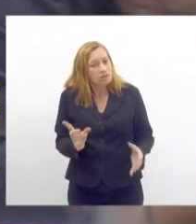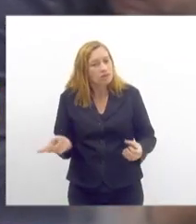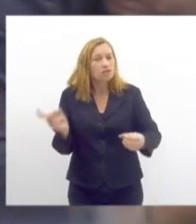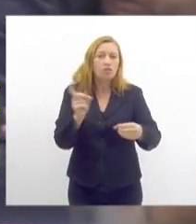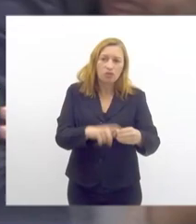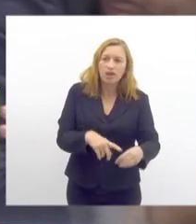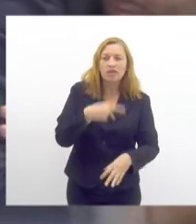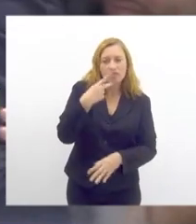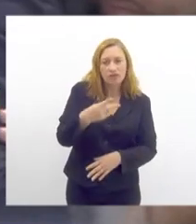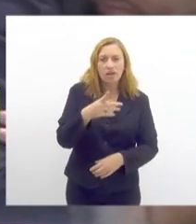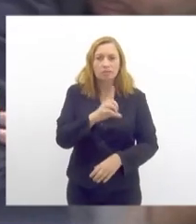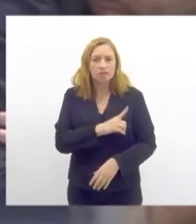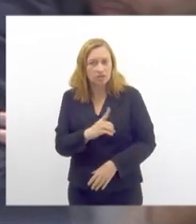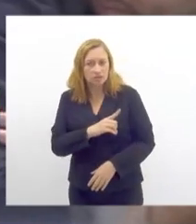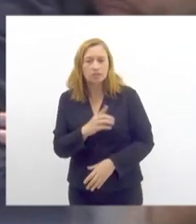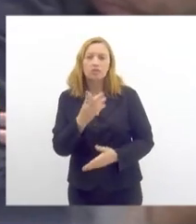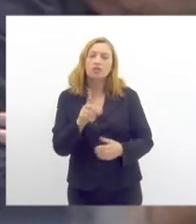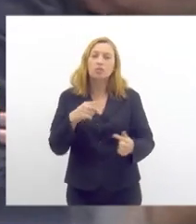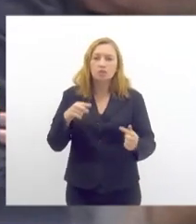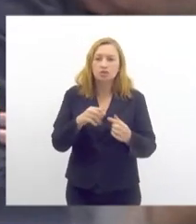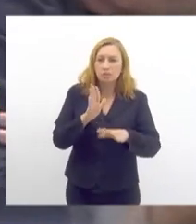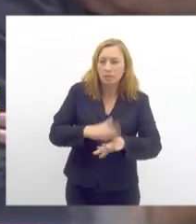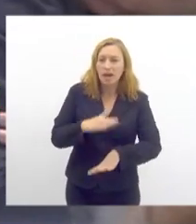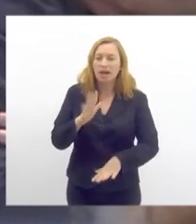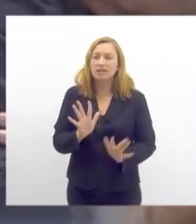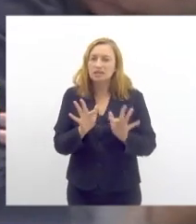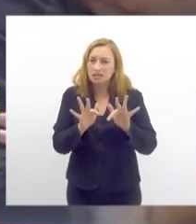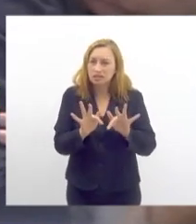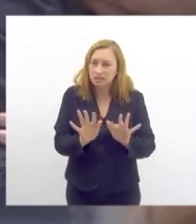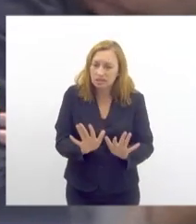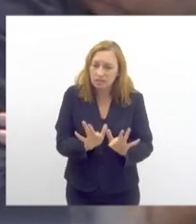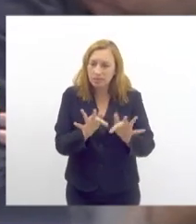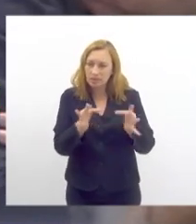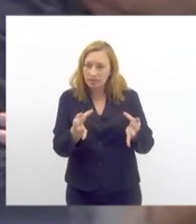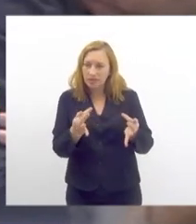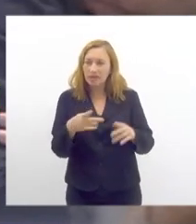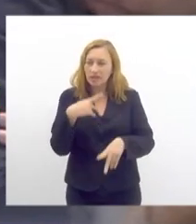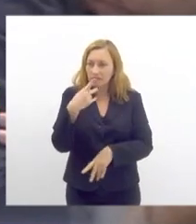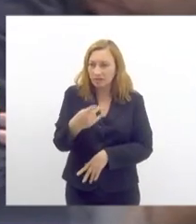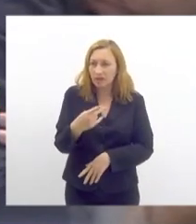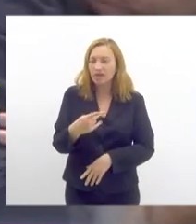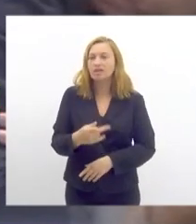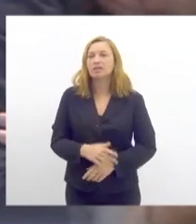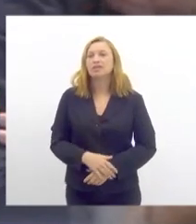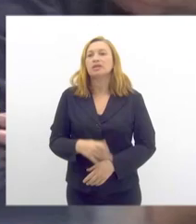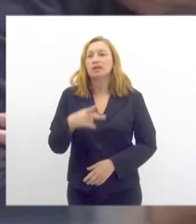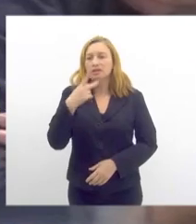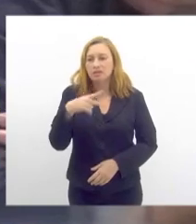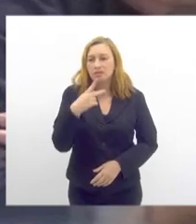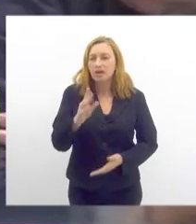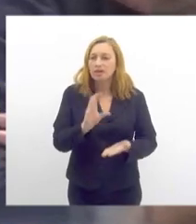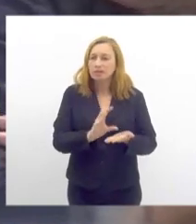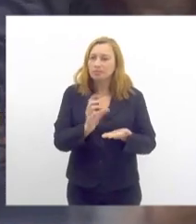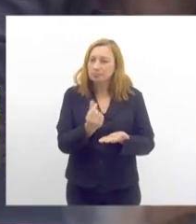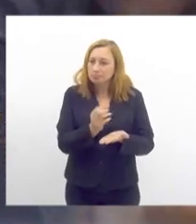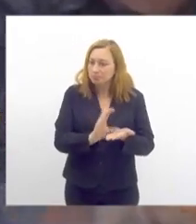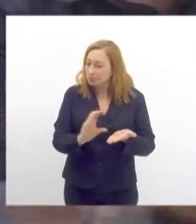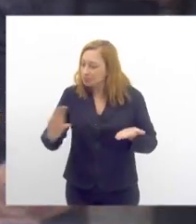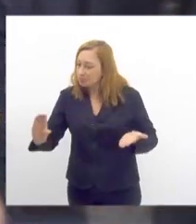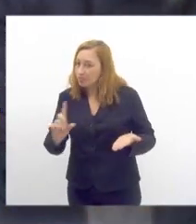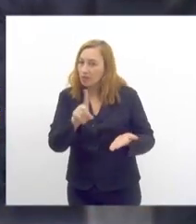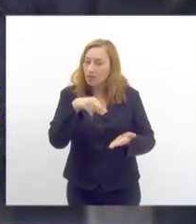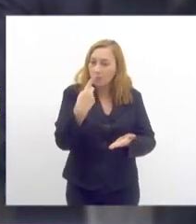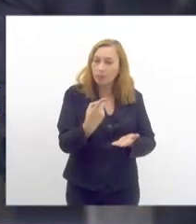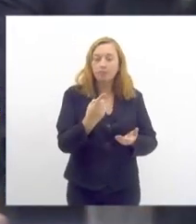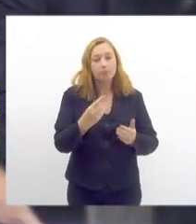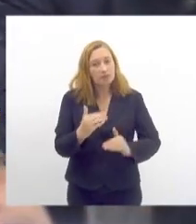DETRAN, pedir que seja o mais objetivo, que faça aqui a apresentação possível, fale a questão dos repasses e que a gente depois